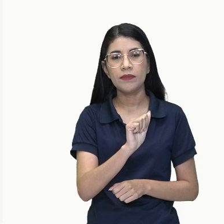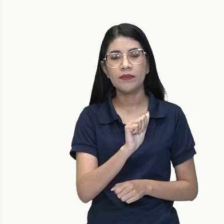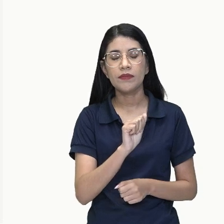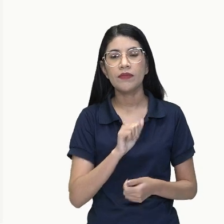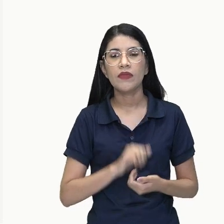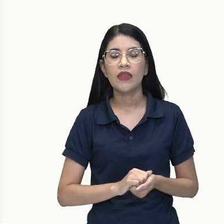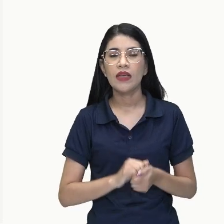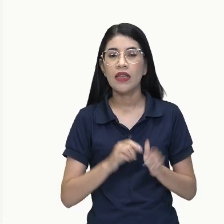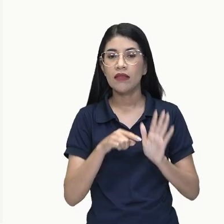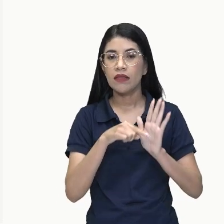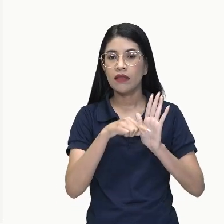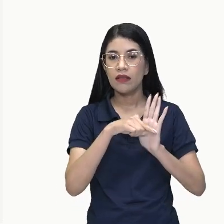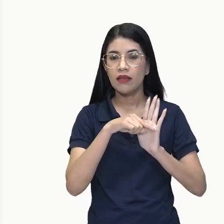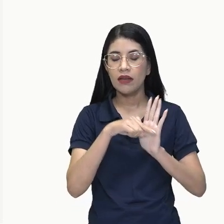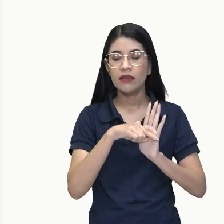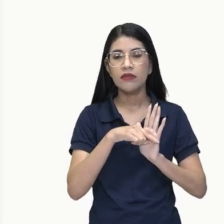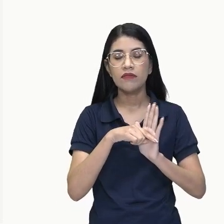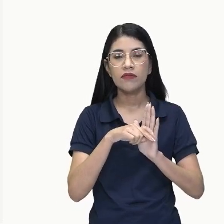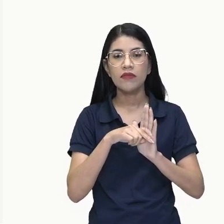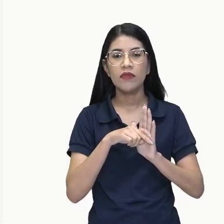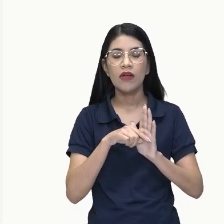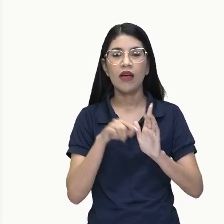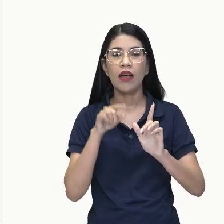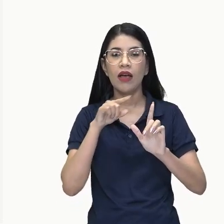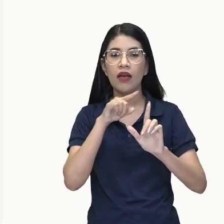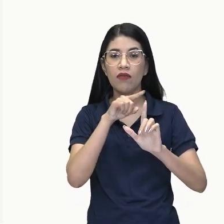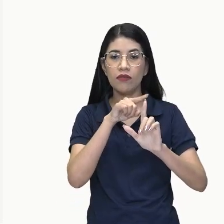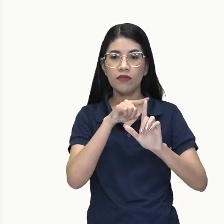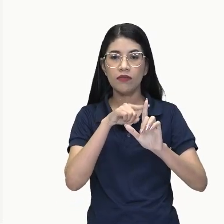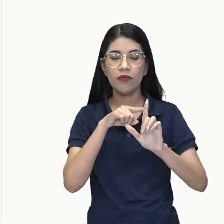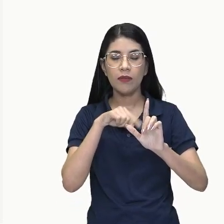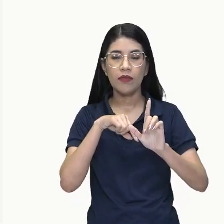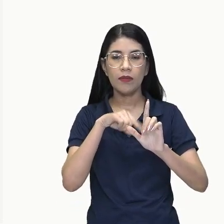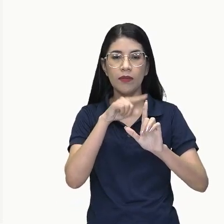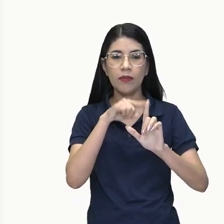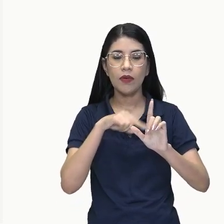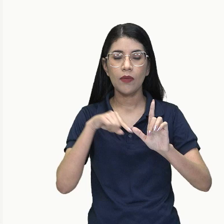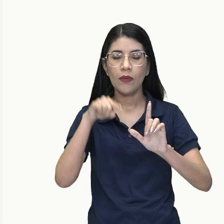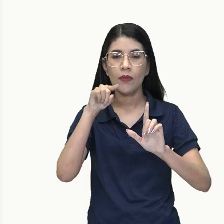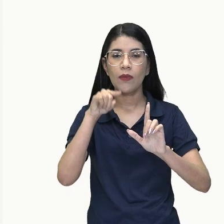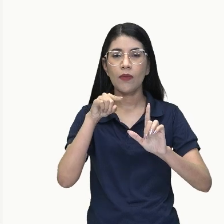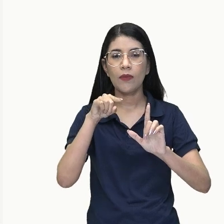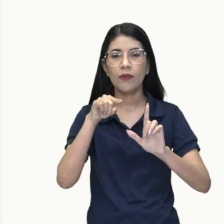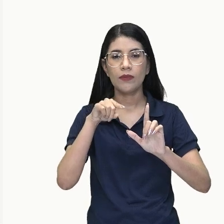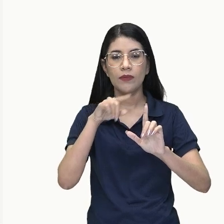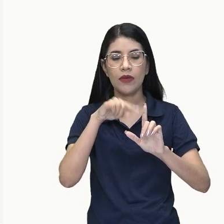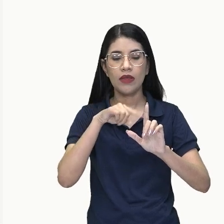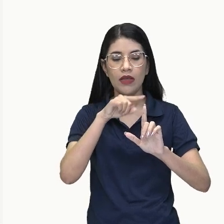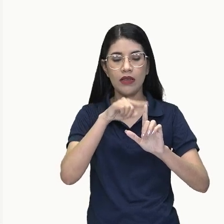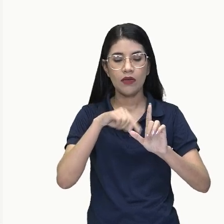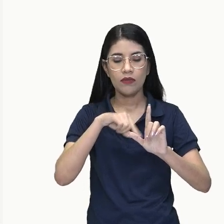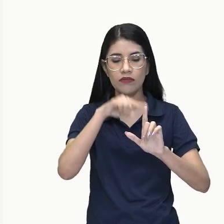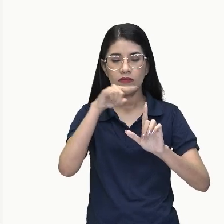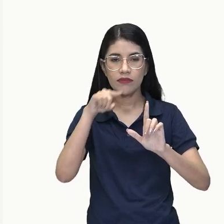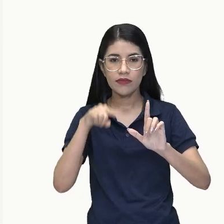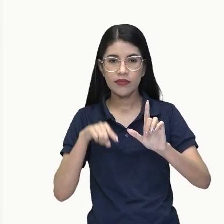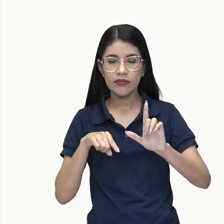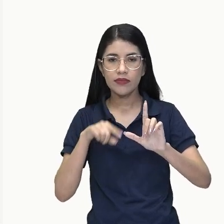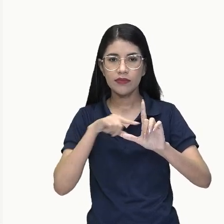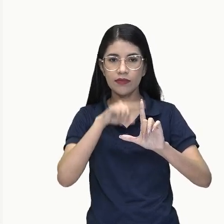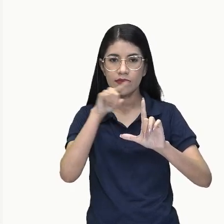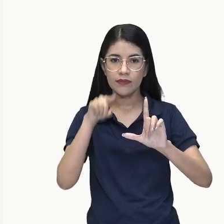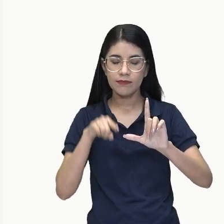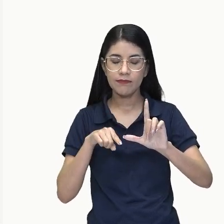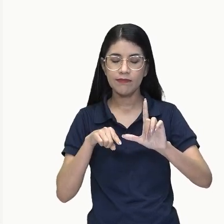for negativo, a concavidade da parábola estará voltada para baixo, tá? Vou